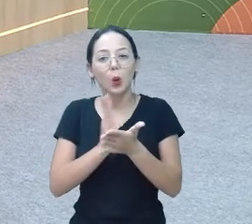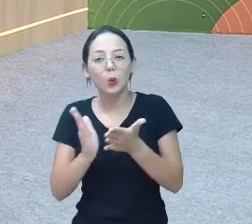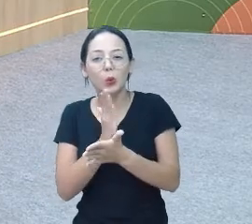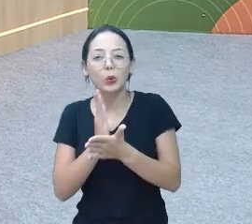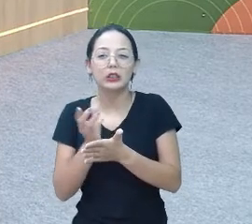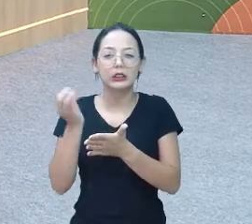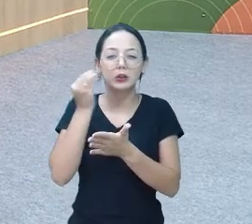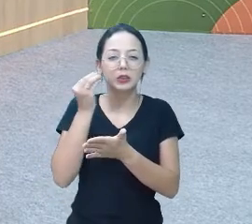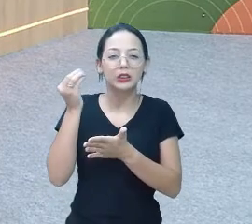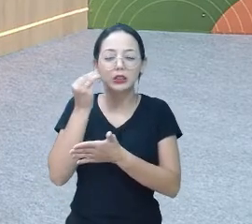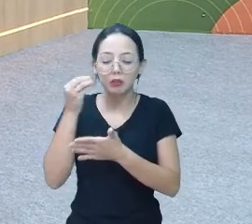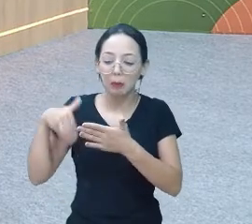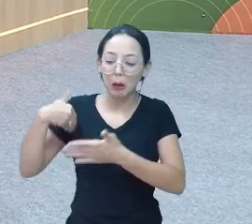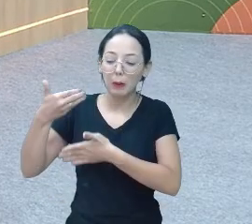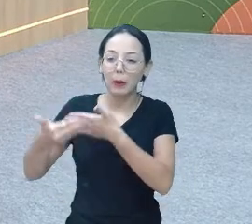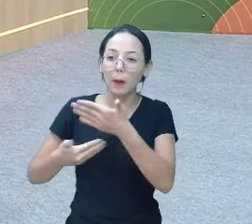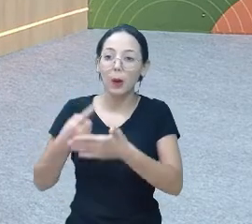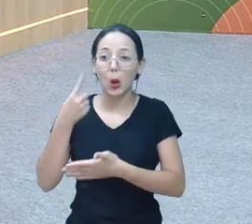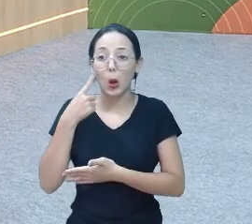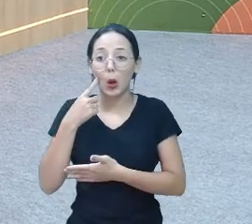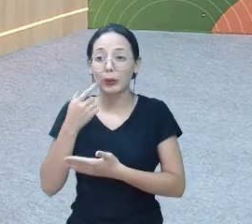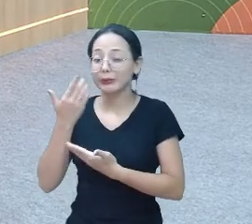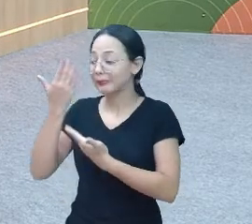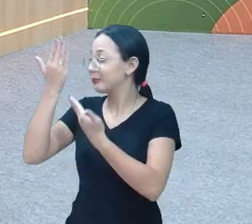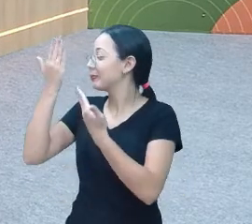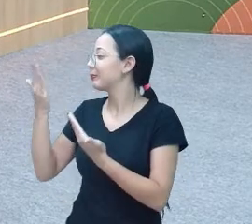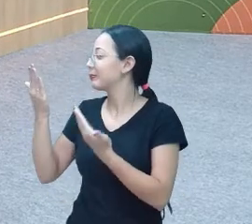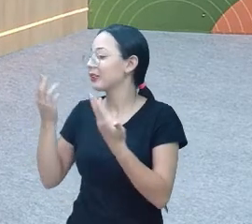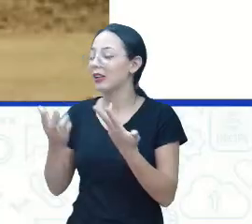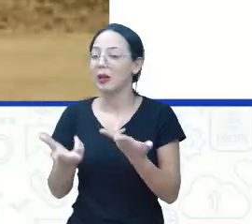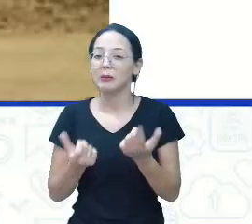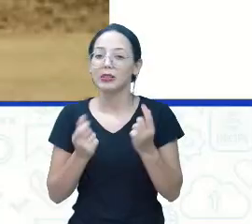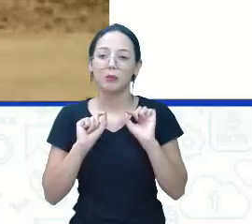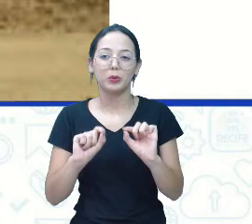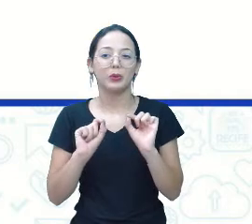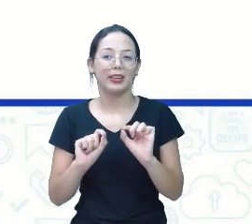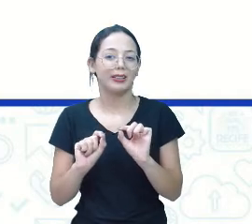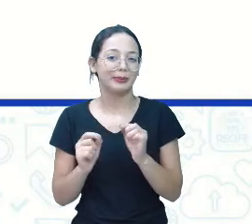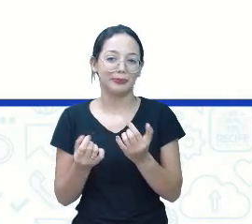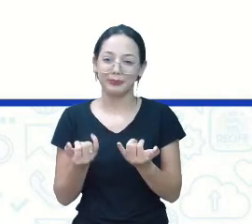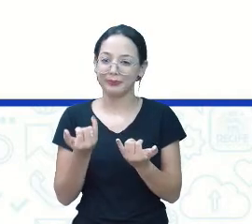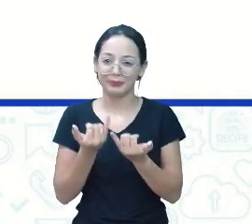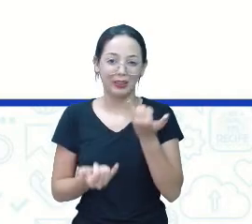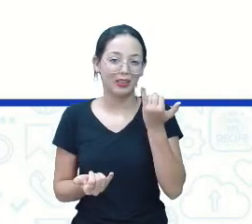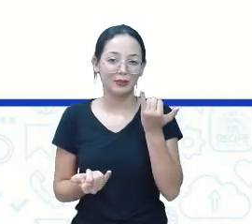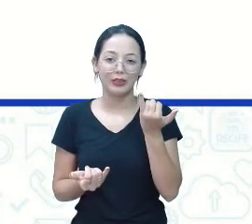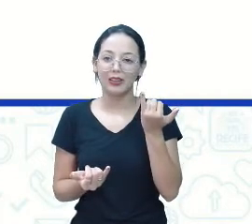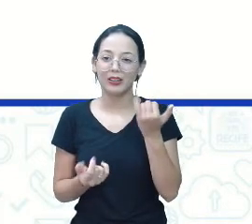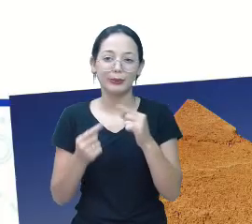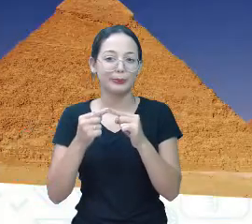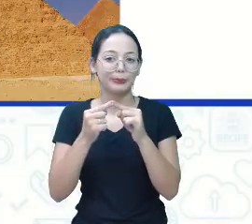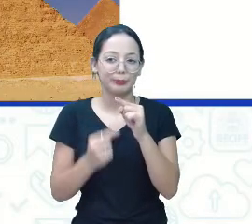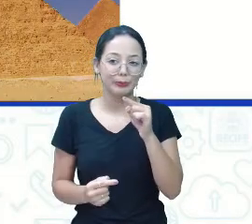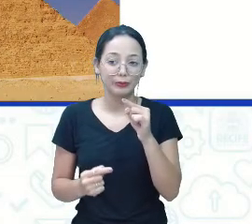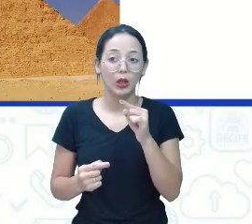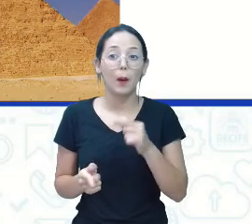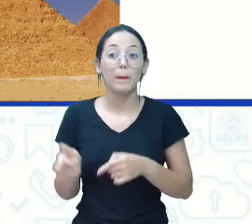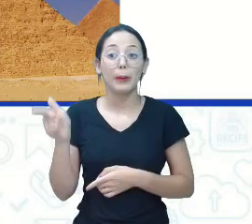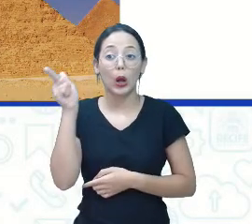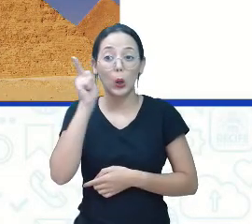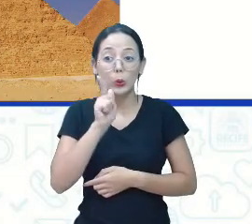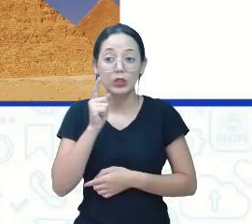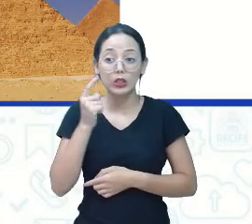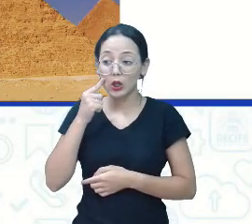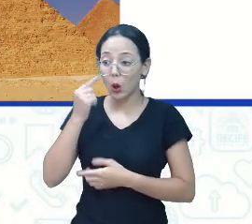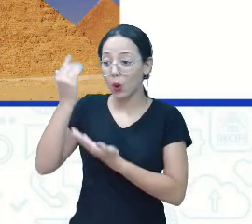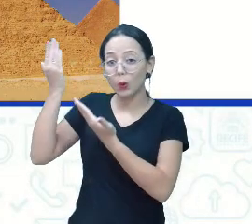muitas tentativas, ou seja, essa pirâmide aí, observa que ela não está como aquela que a gente viu inicialmente, ou seja, para se chegar